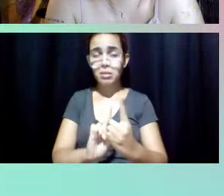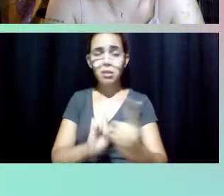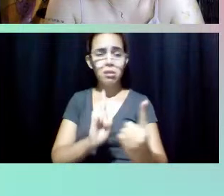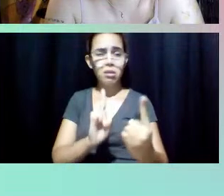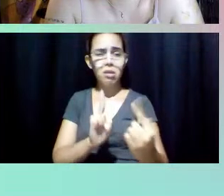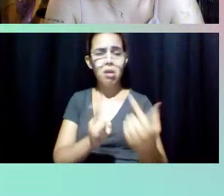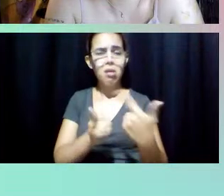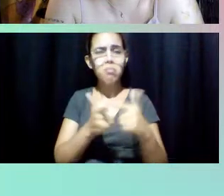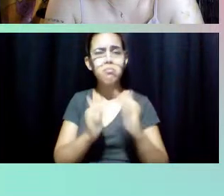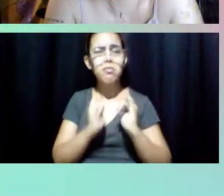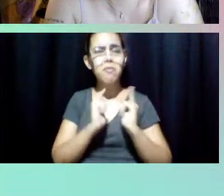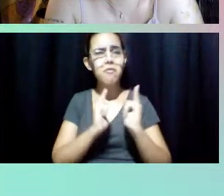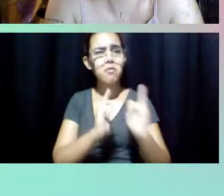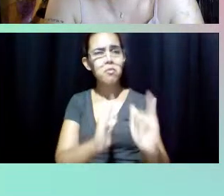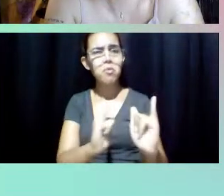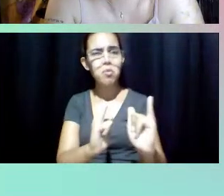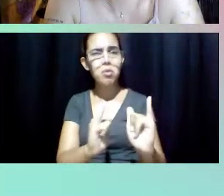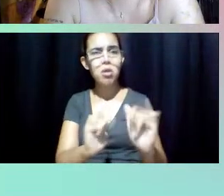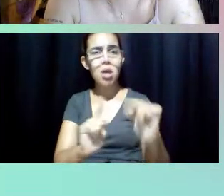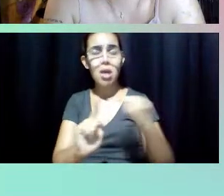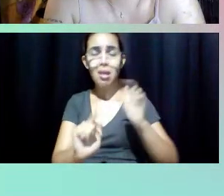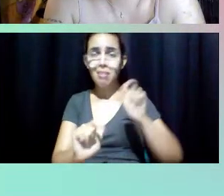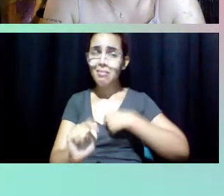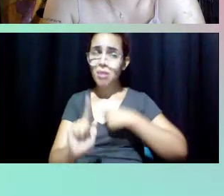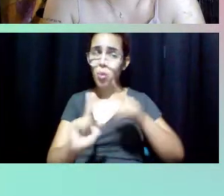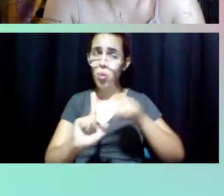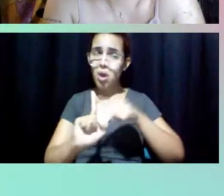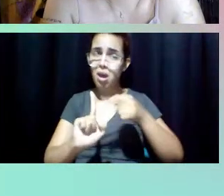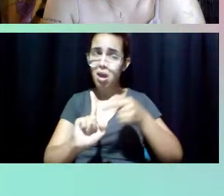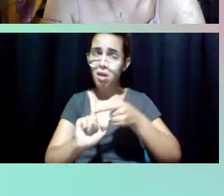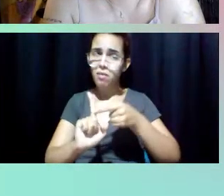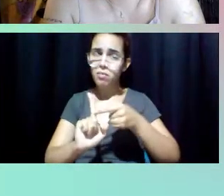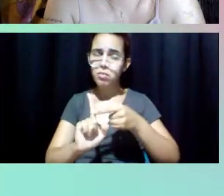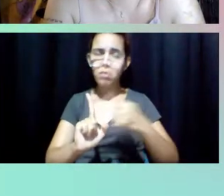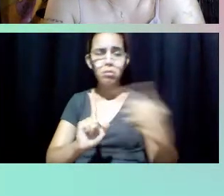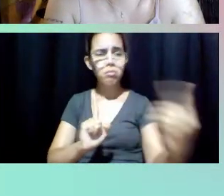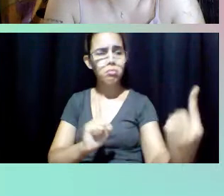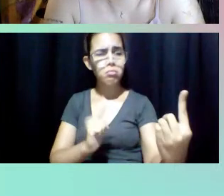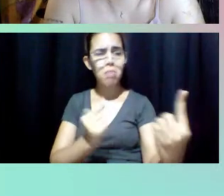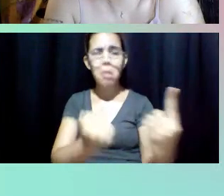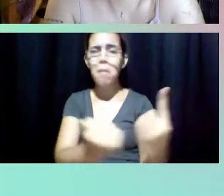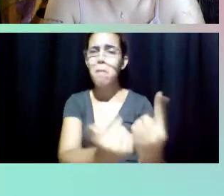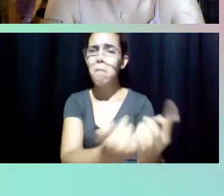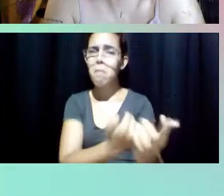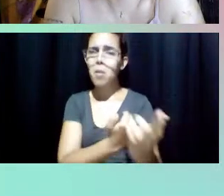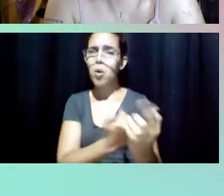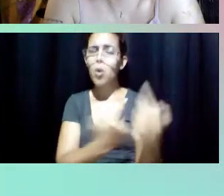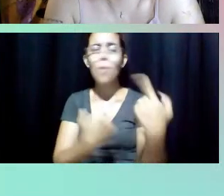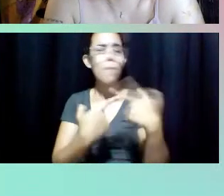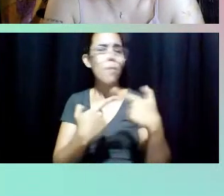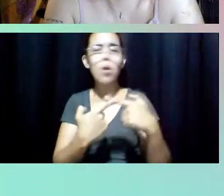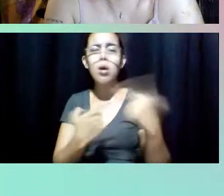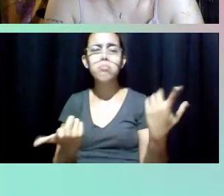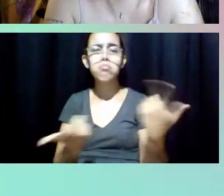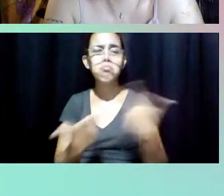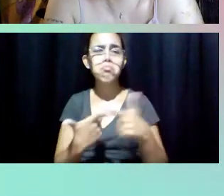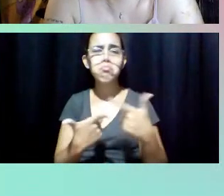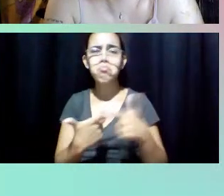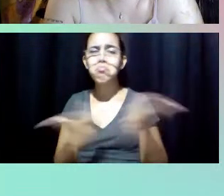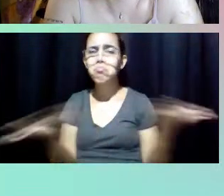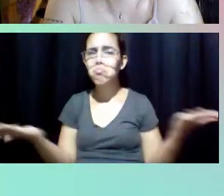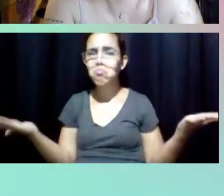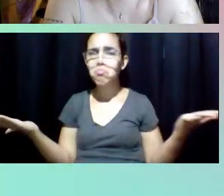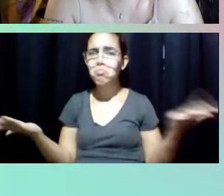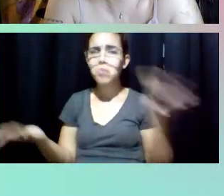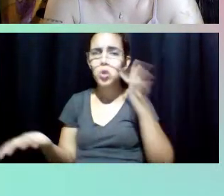que isso seria um problema? Então, foi uma das coisas, assim, que é aquilo, né? A gente já